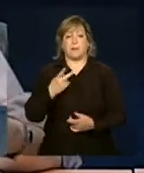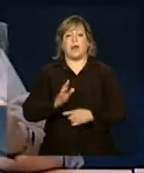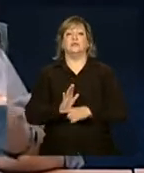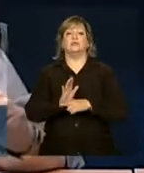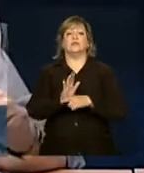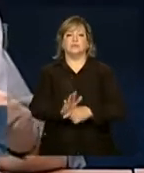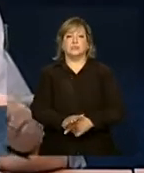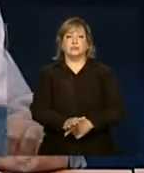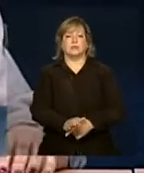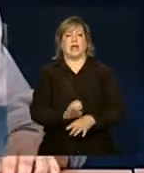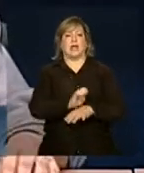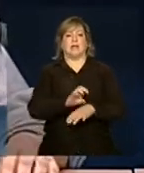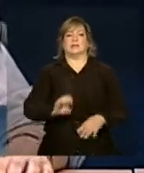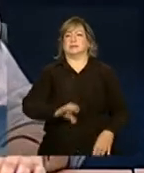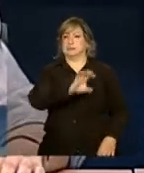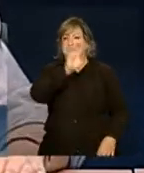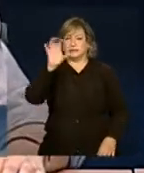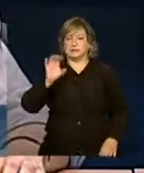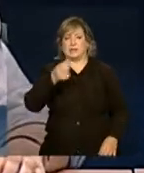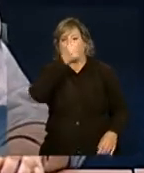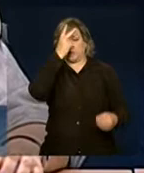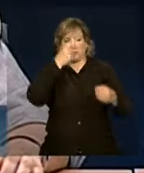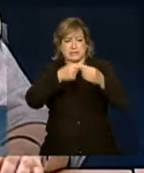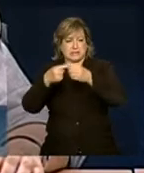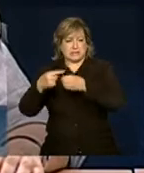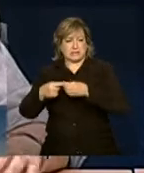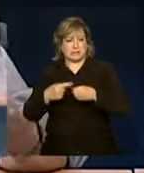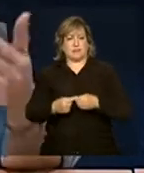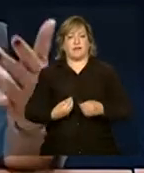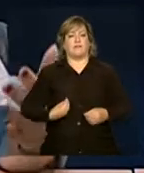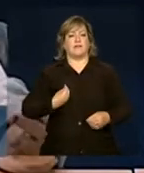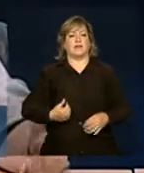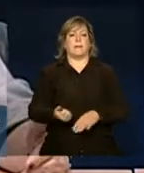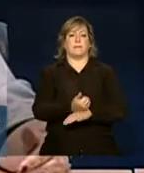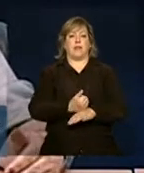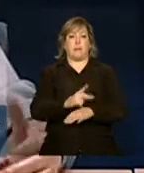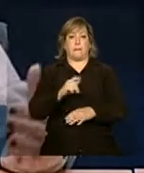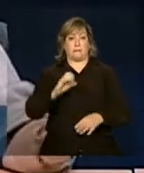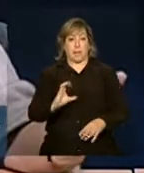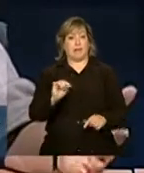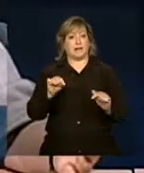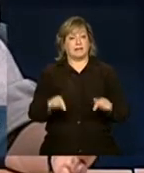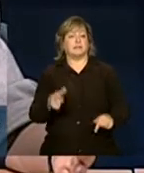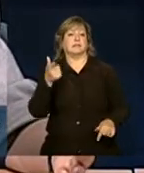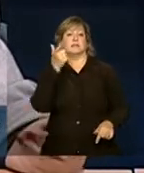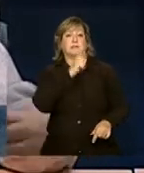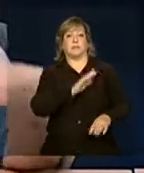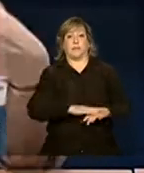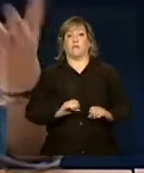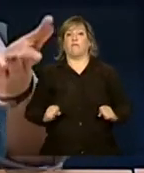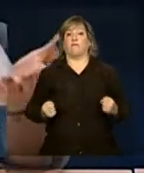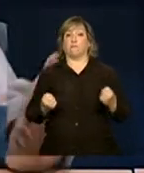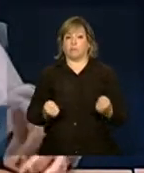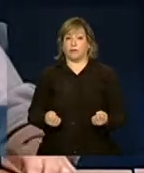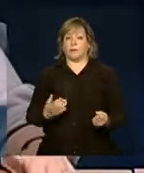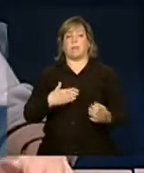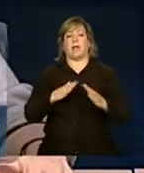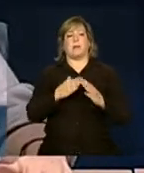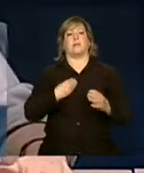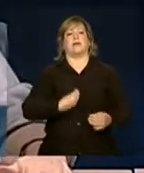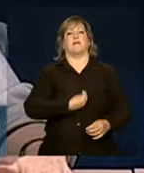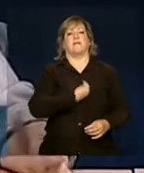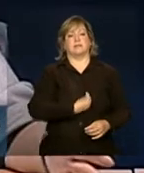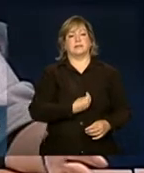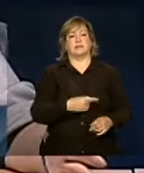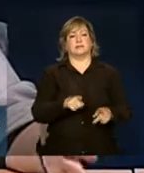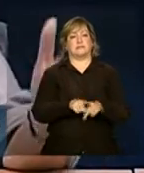e da estados e municípios a tornar a vida nas cidades brasileiras melhor Compaq isso ganhou mais força e com minha casa